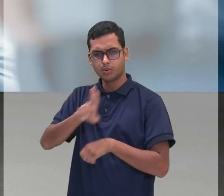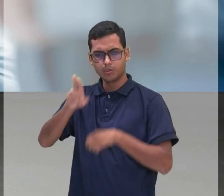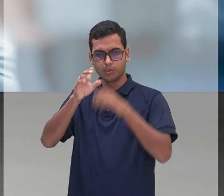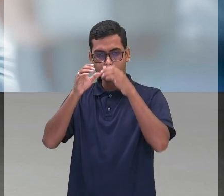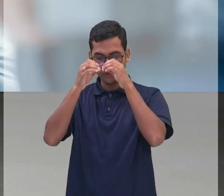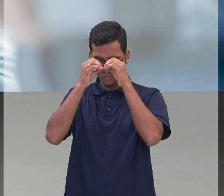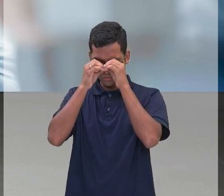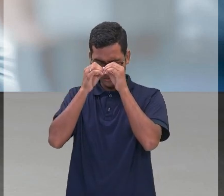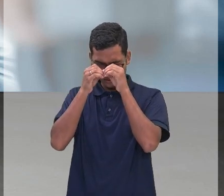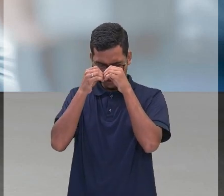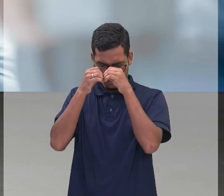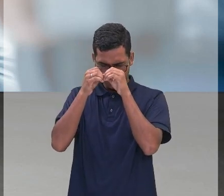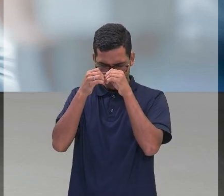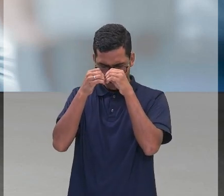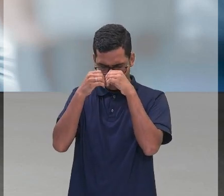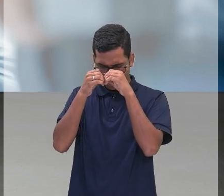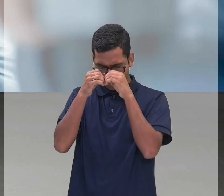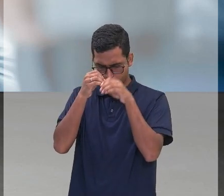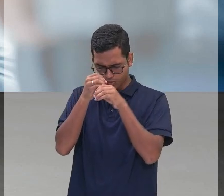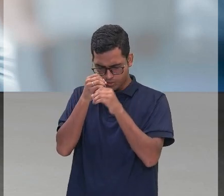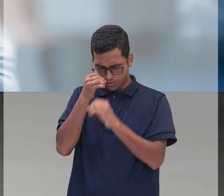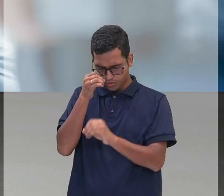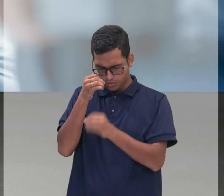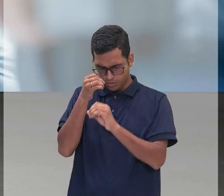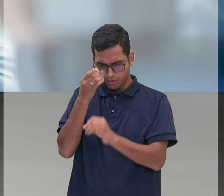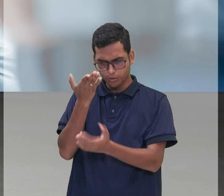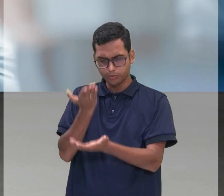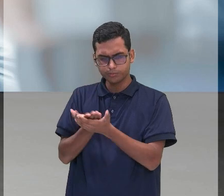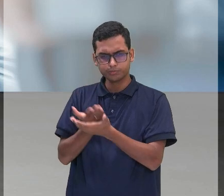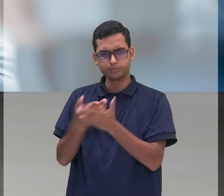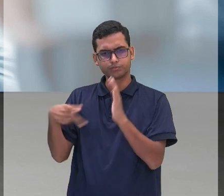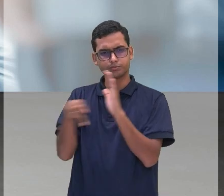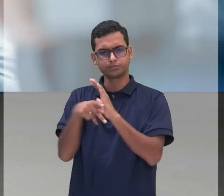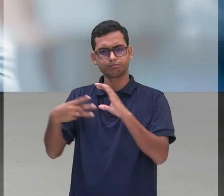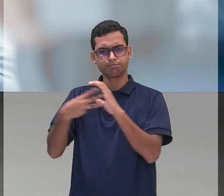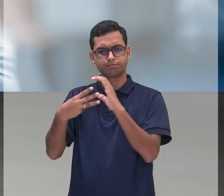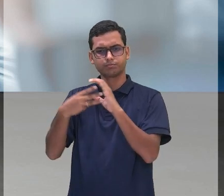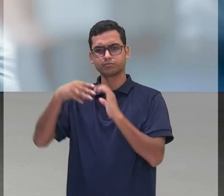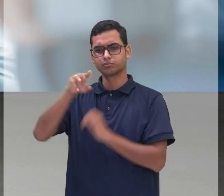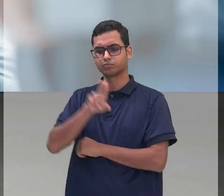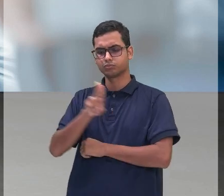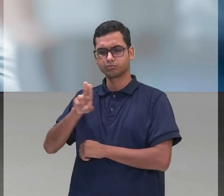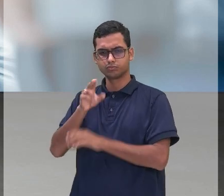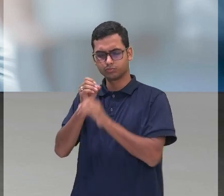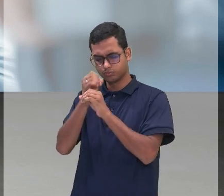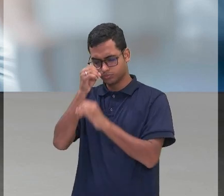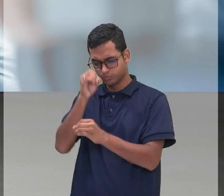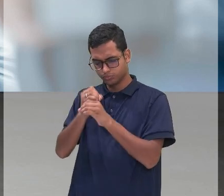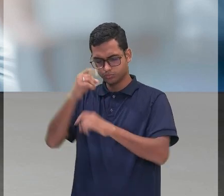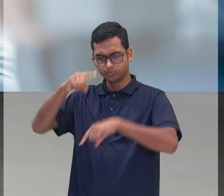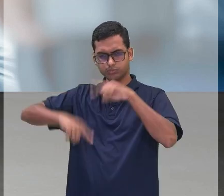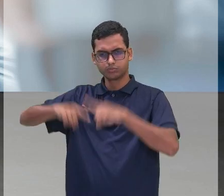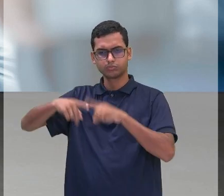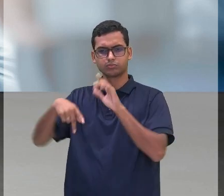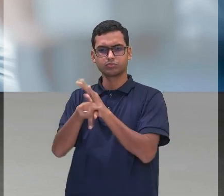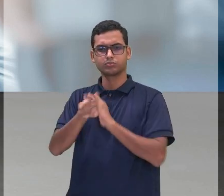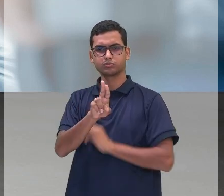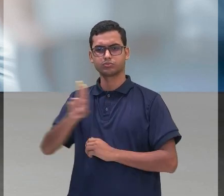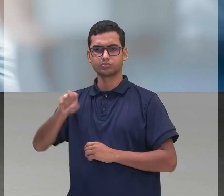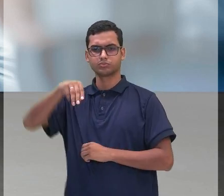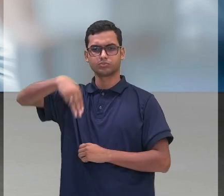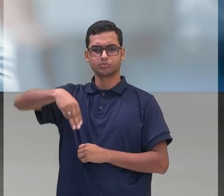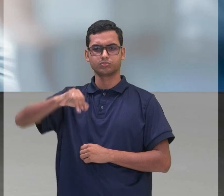um instrumento que é chamado de microscópio. Né? Então, o microscópio ele é muito importante porque aqui na